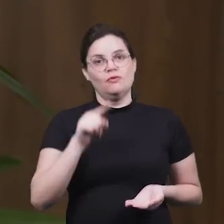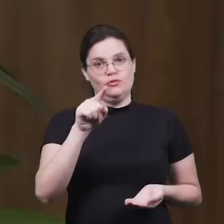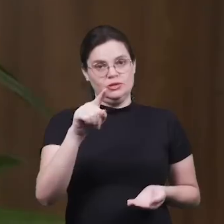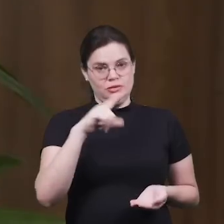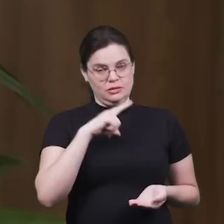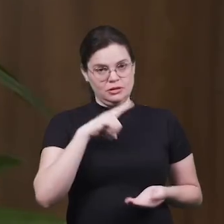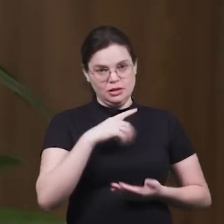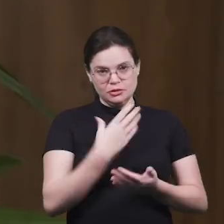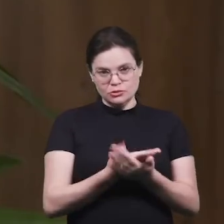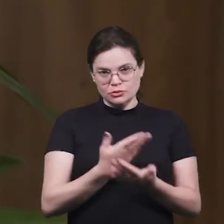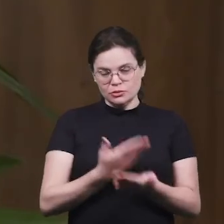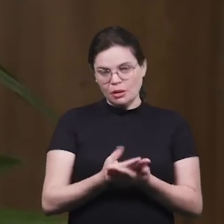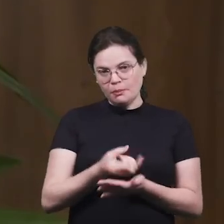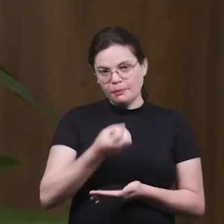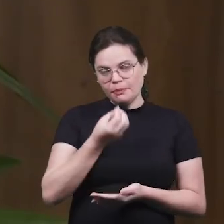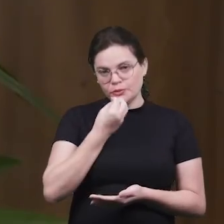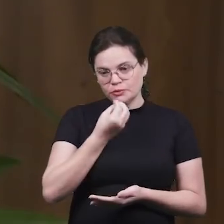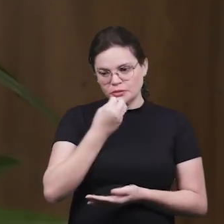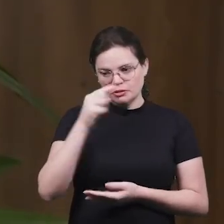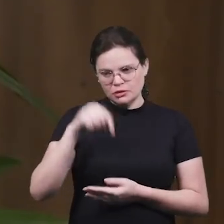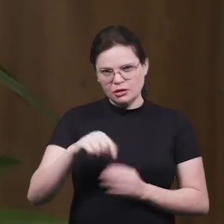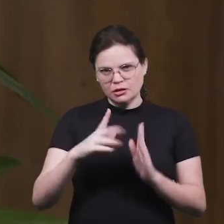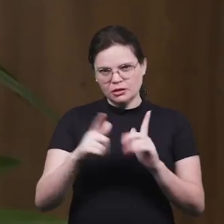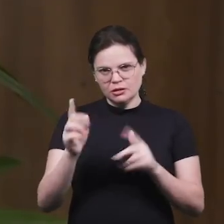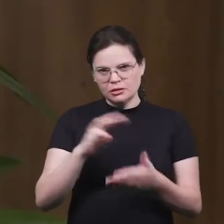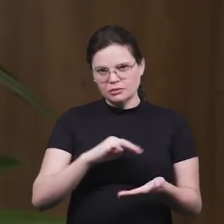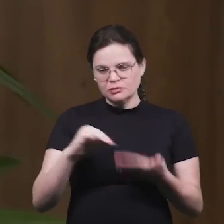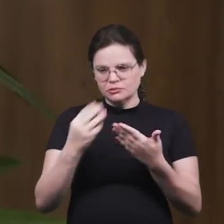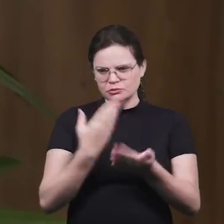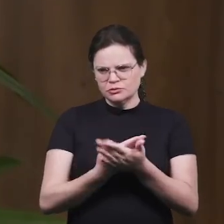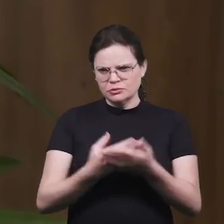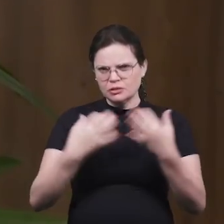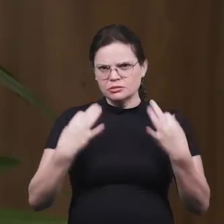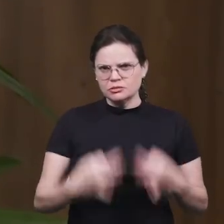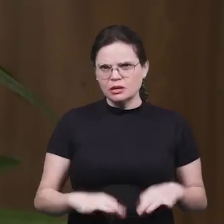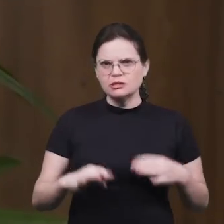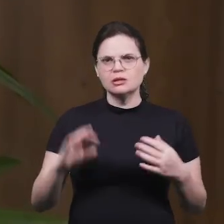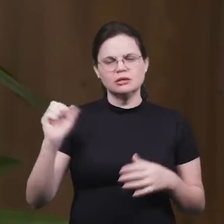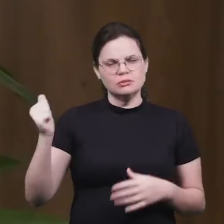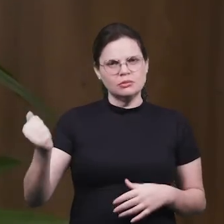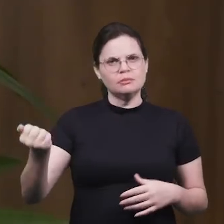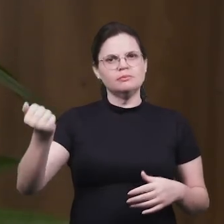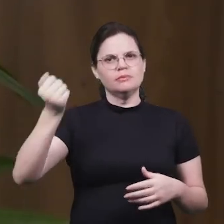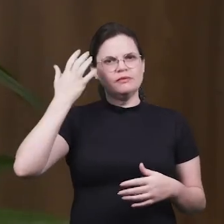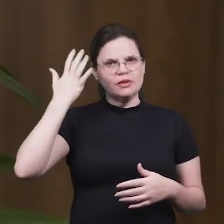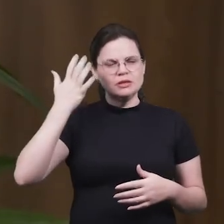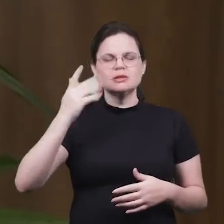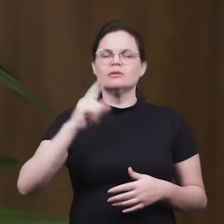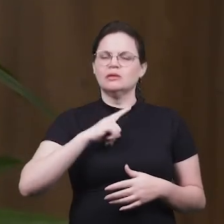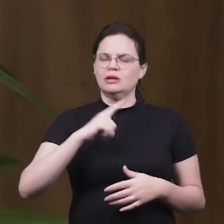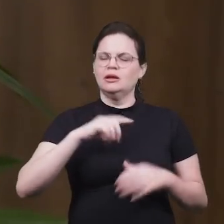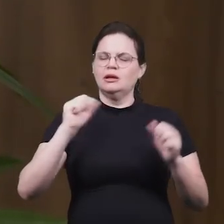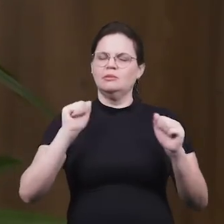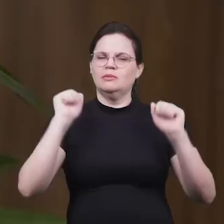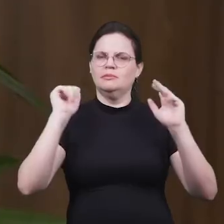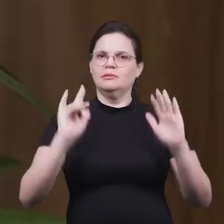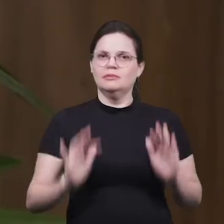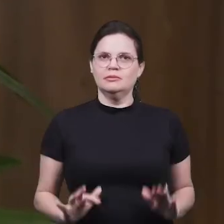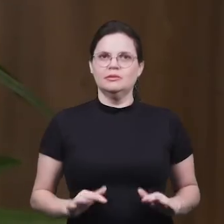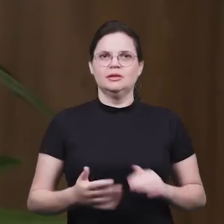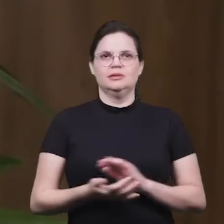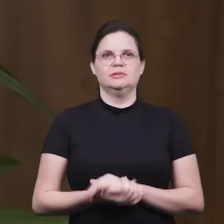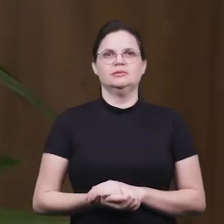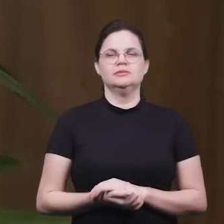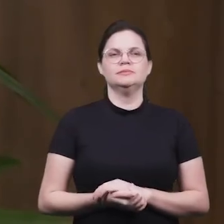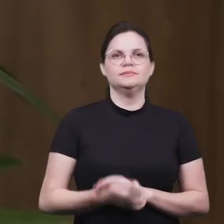poder estudar, mas estudar no lugar certo também é importante. Como na formação secular, que